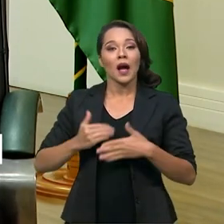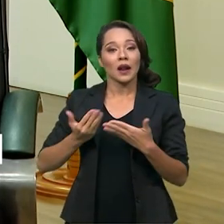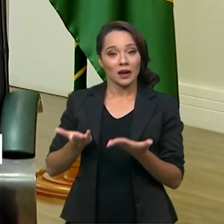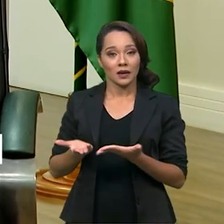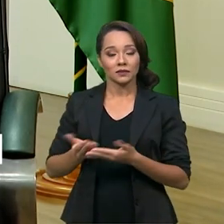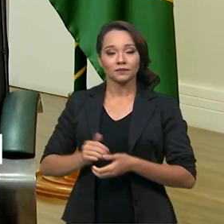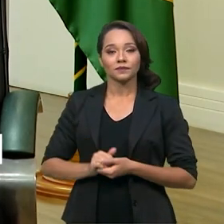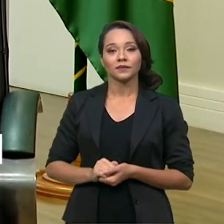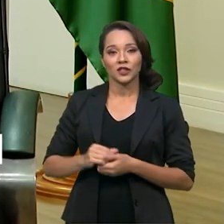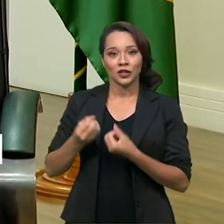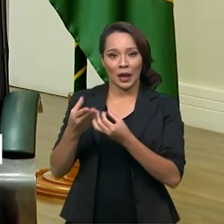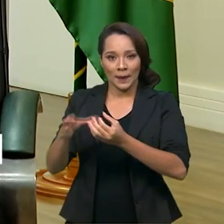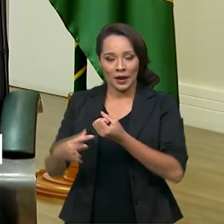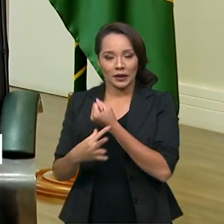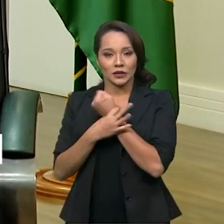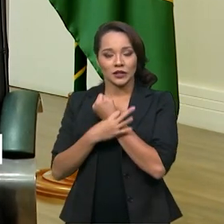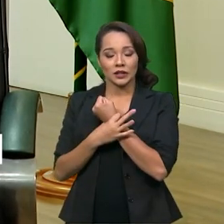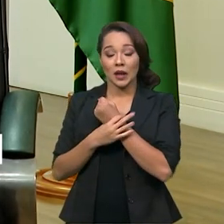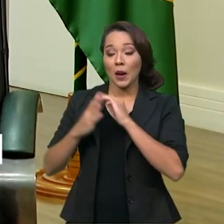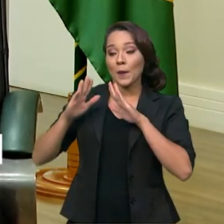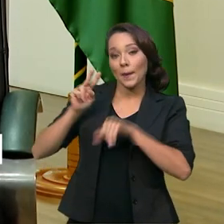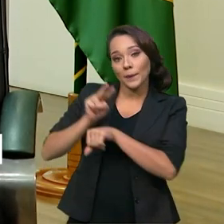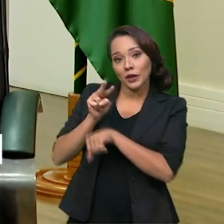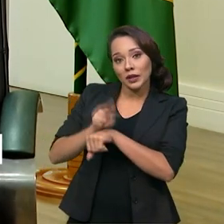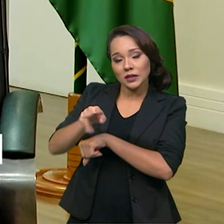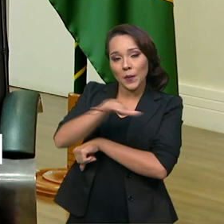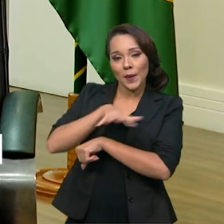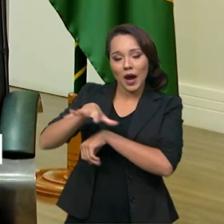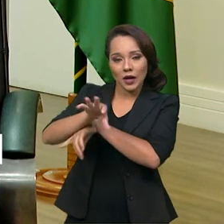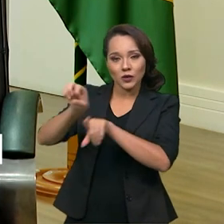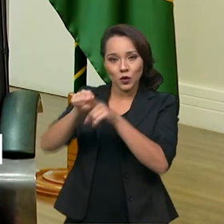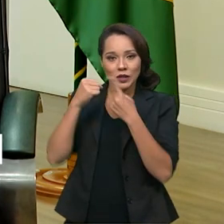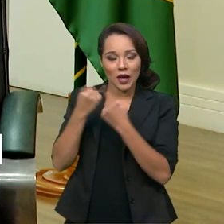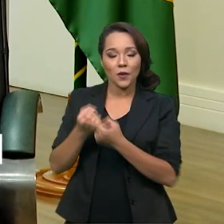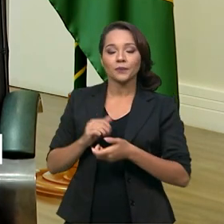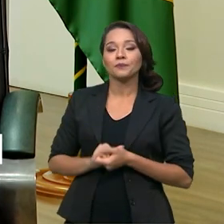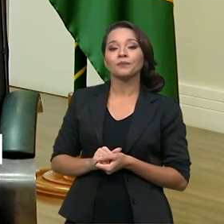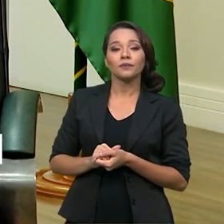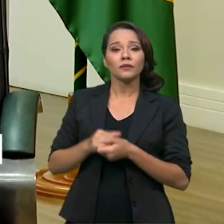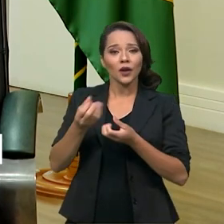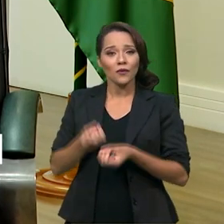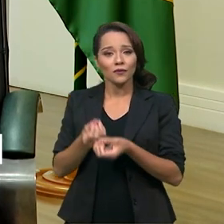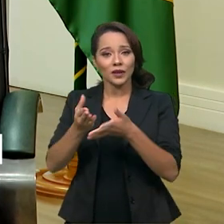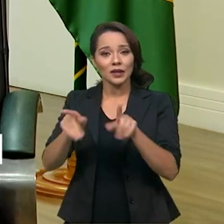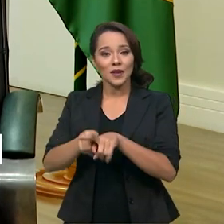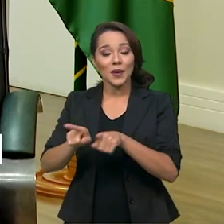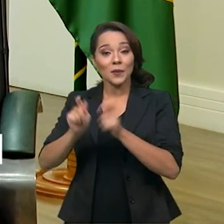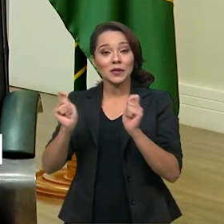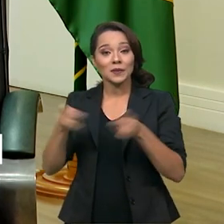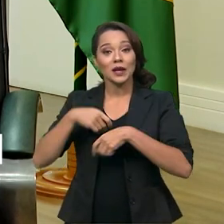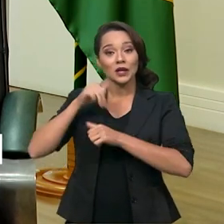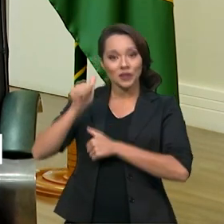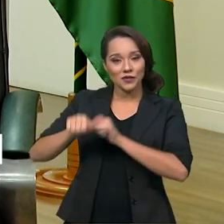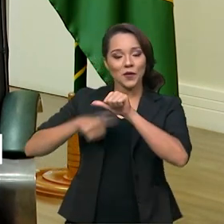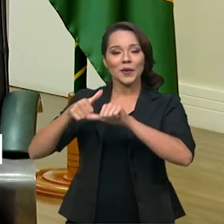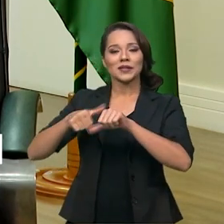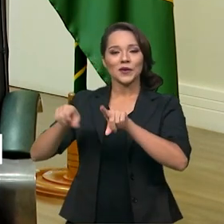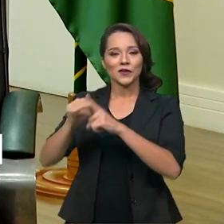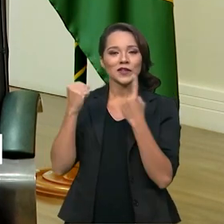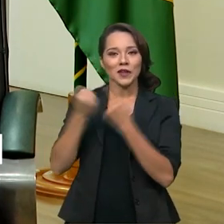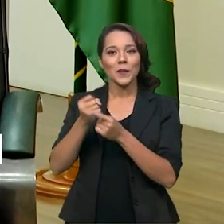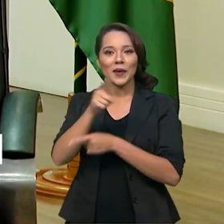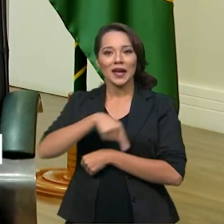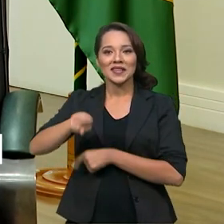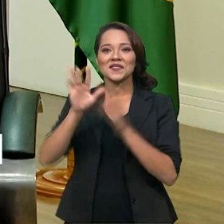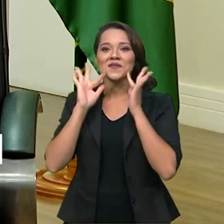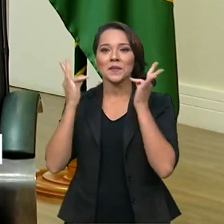estarmos garantindo uma teia de proteção social, nós estamos ofertando a possibilidade de transformação social para essas